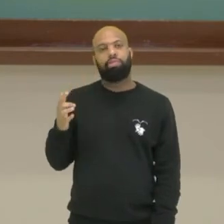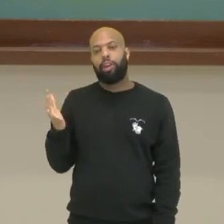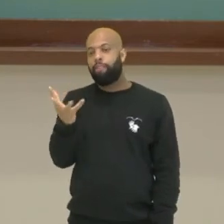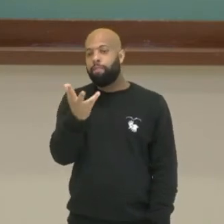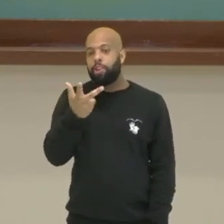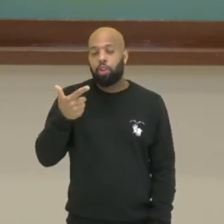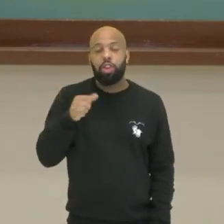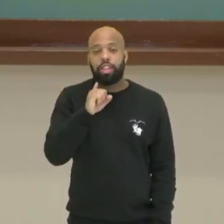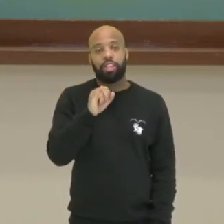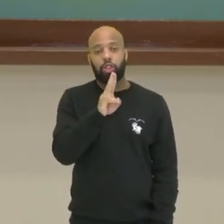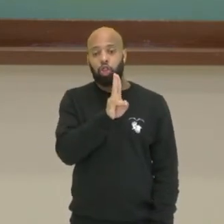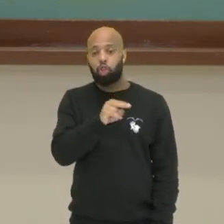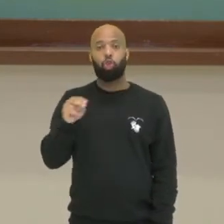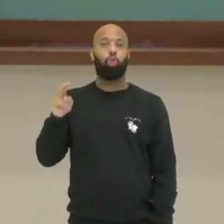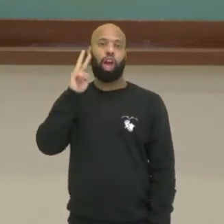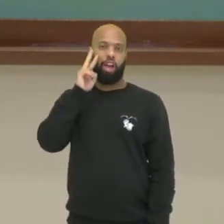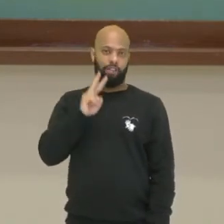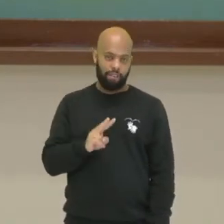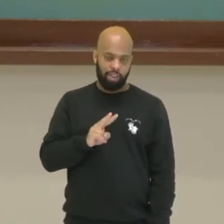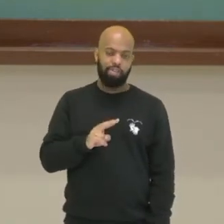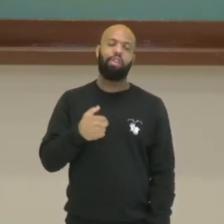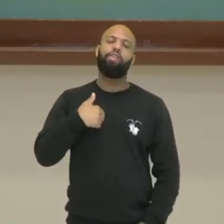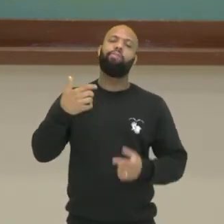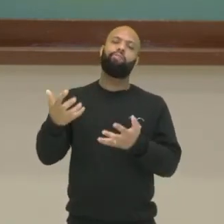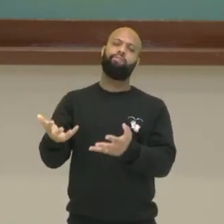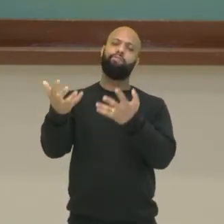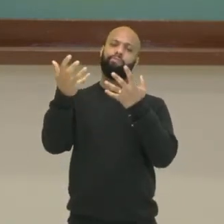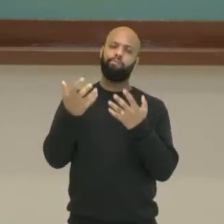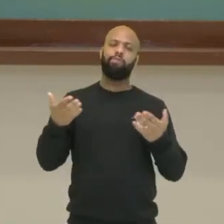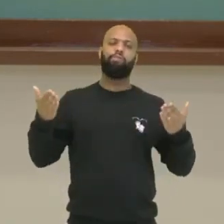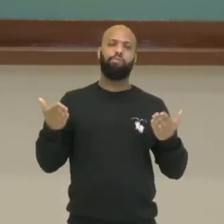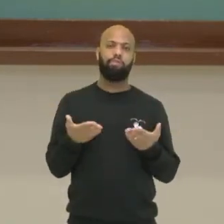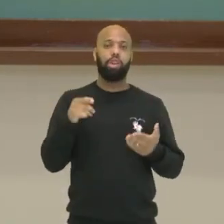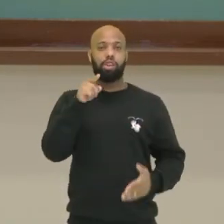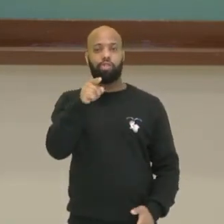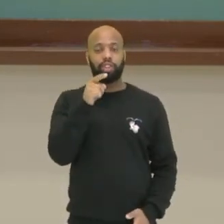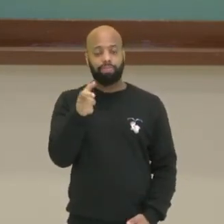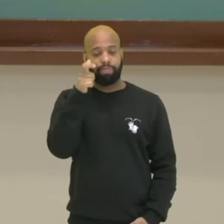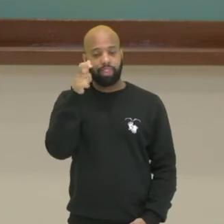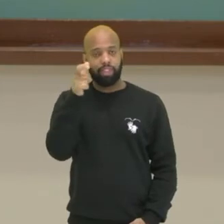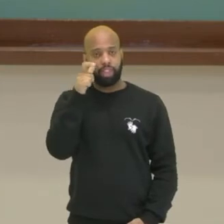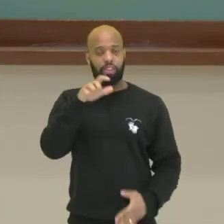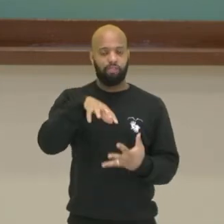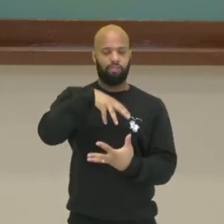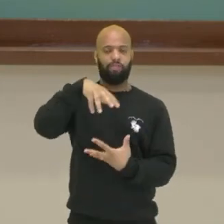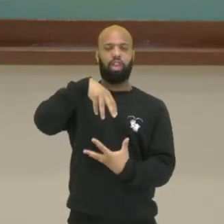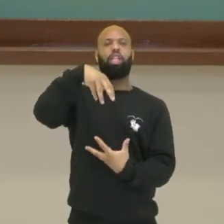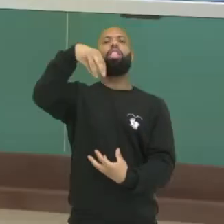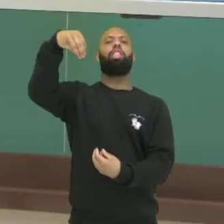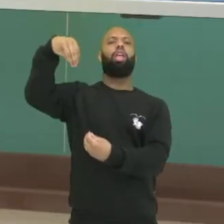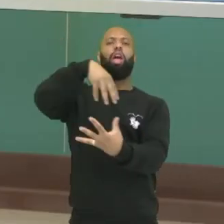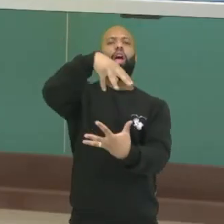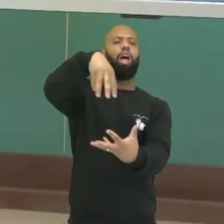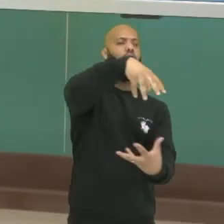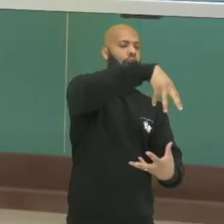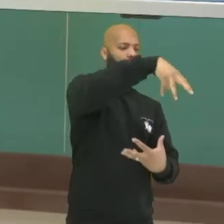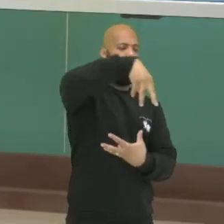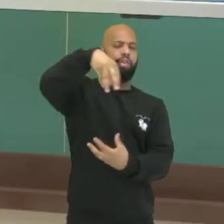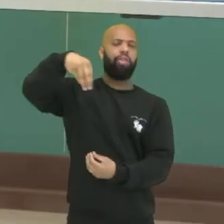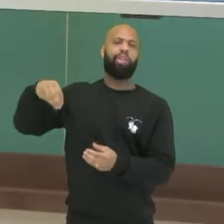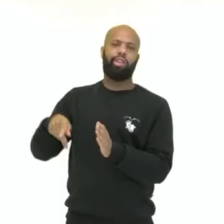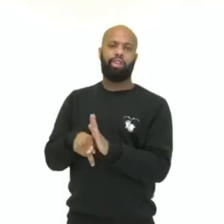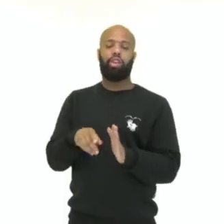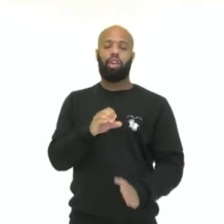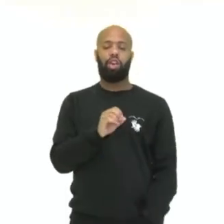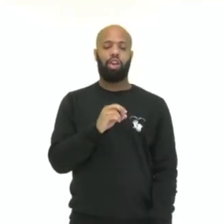quem nunca ouviu, eu faço um convite para que assistam O Fantasma da Ópera. Além desses sons